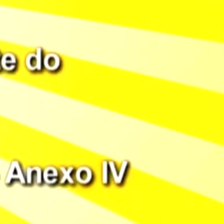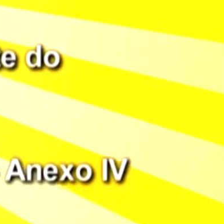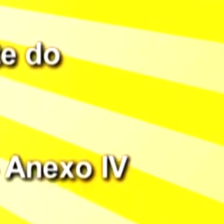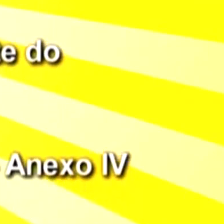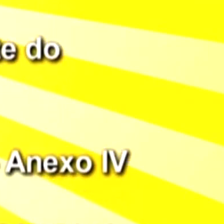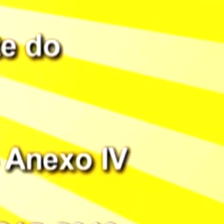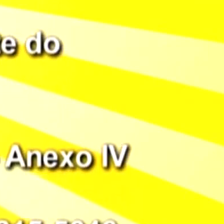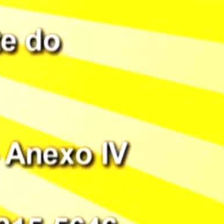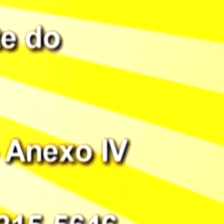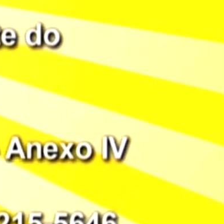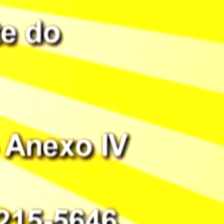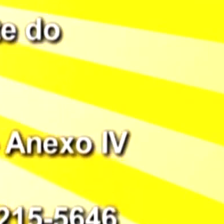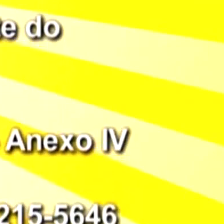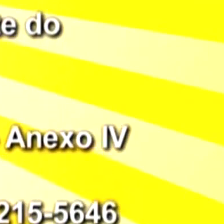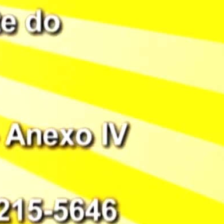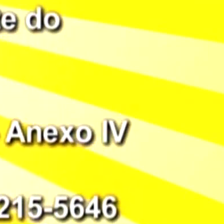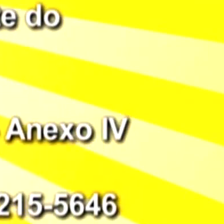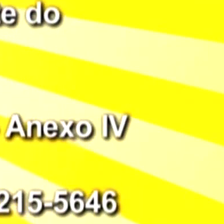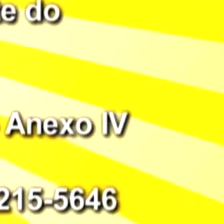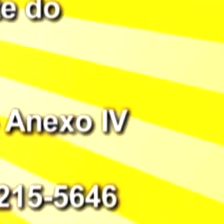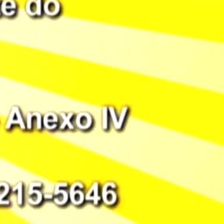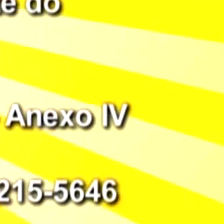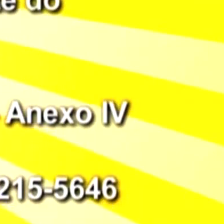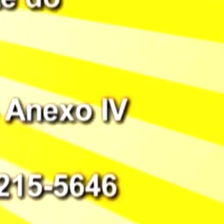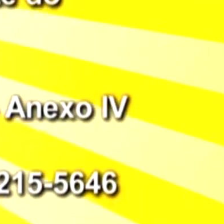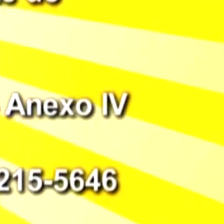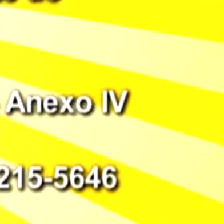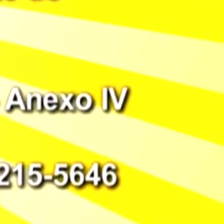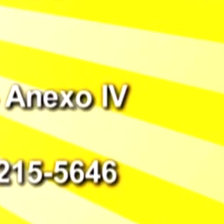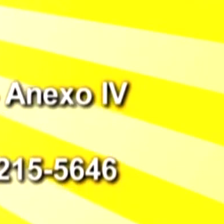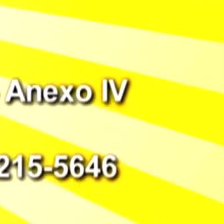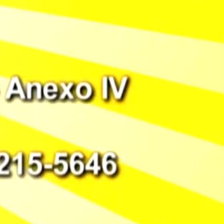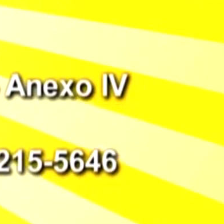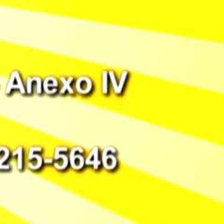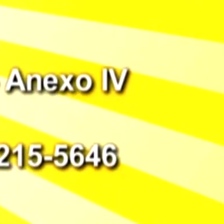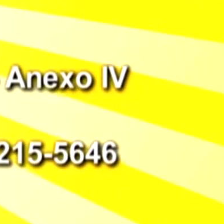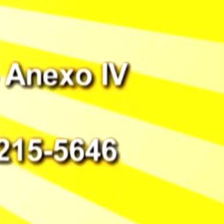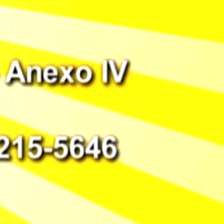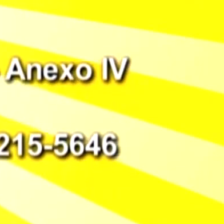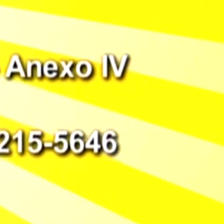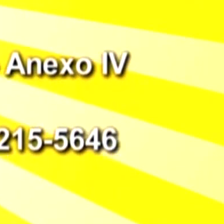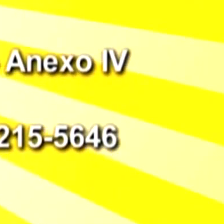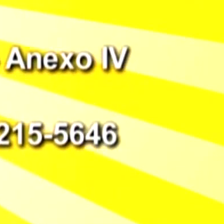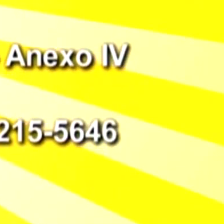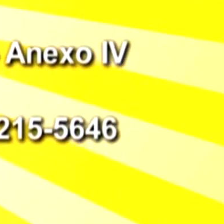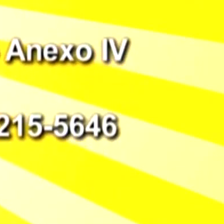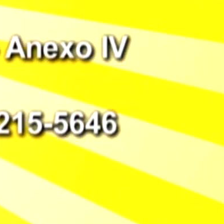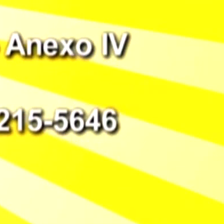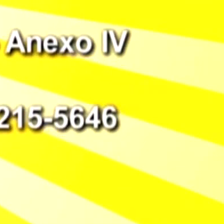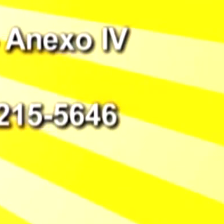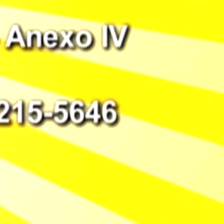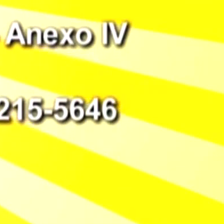646 Anexo 4 CEP 7160 900 Brasília Distrito